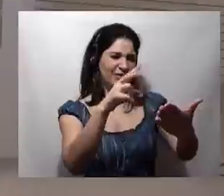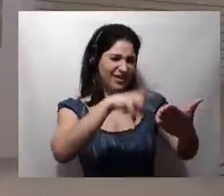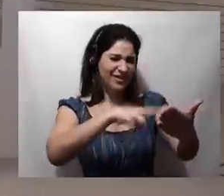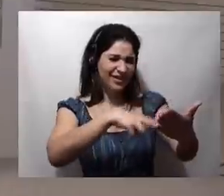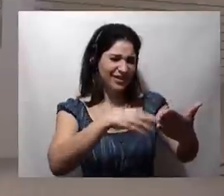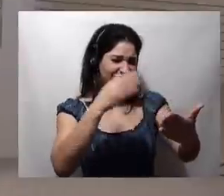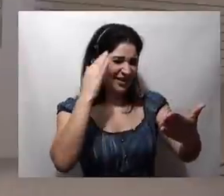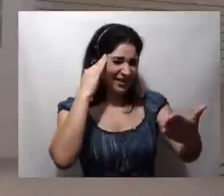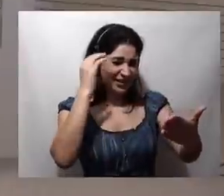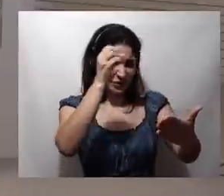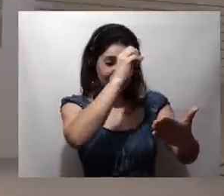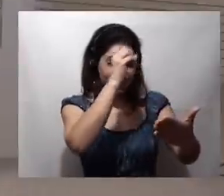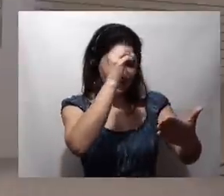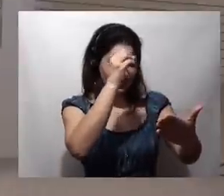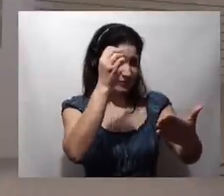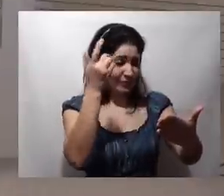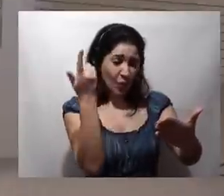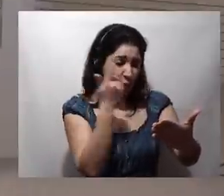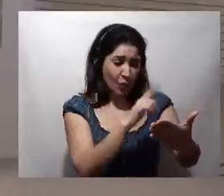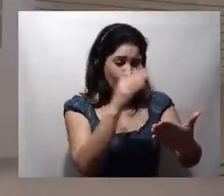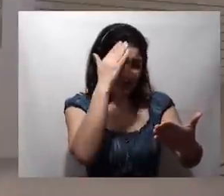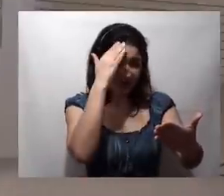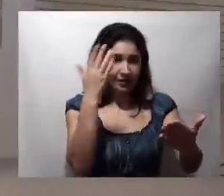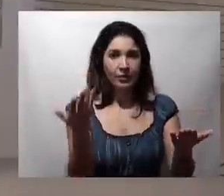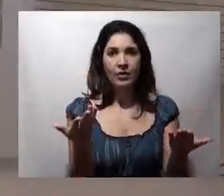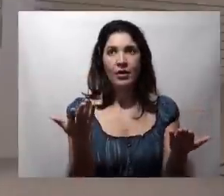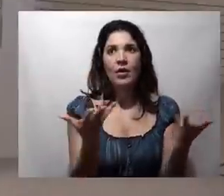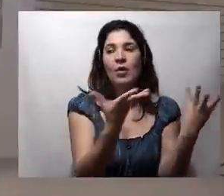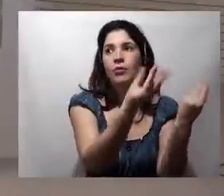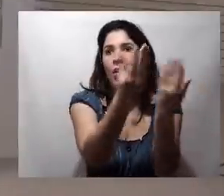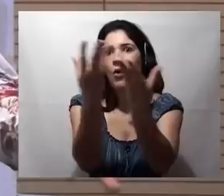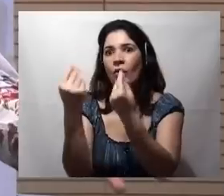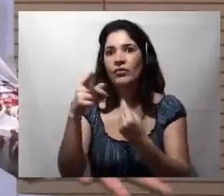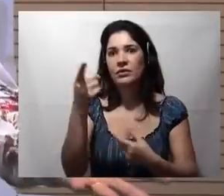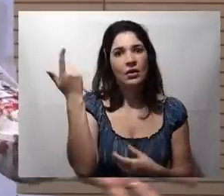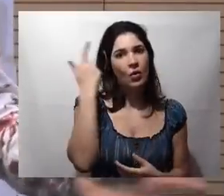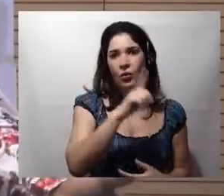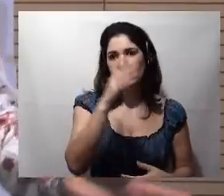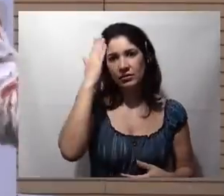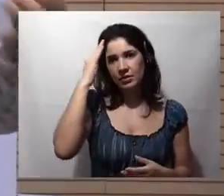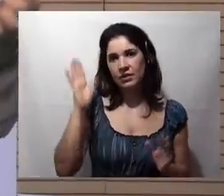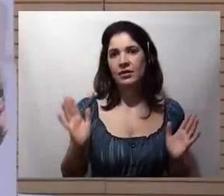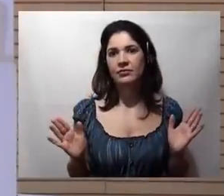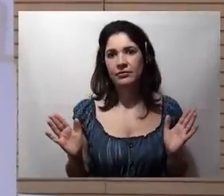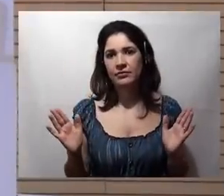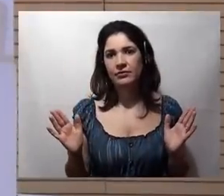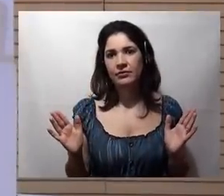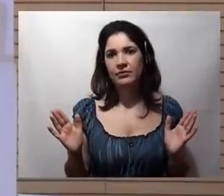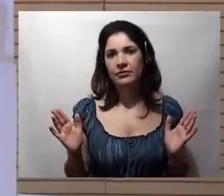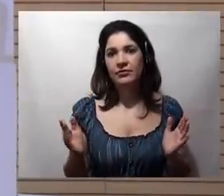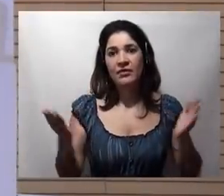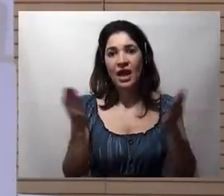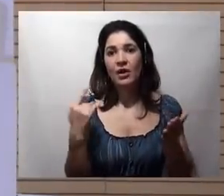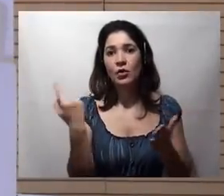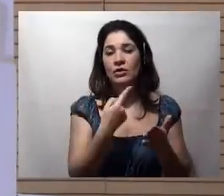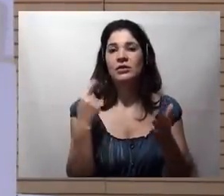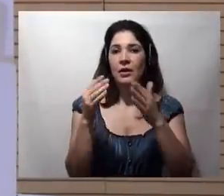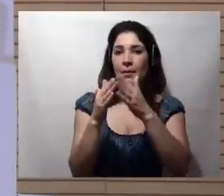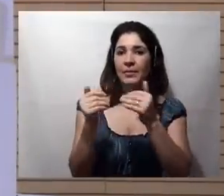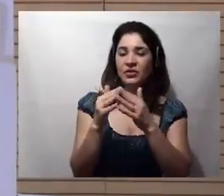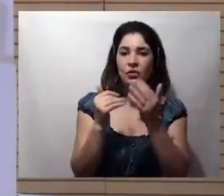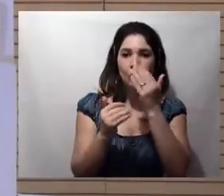você não entende tanta coisa eu nunca fazer uma coisa assim você já comeu fora agora a gente tá pedindo né